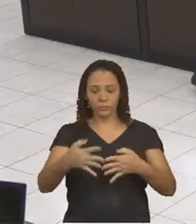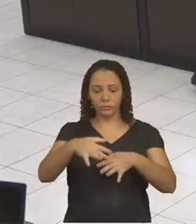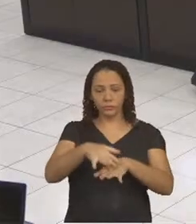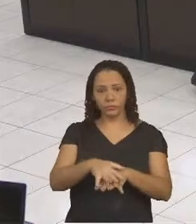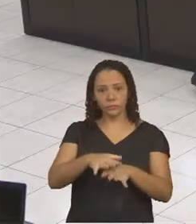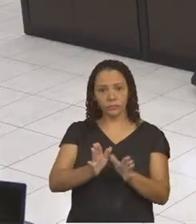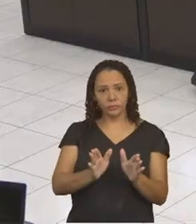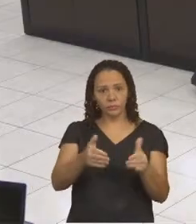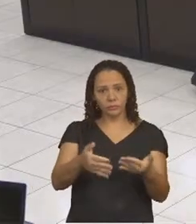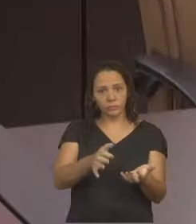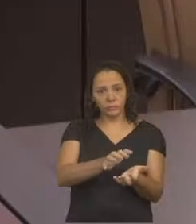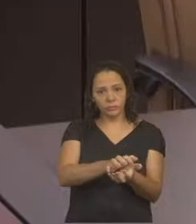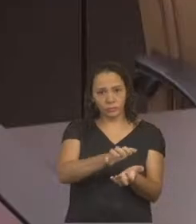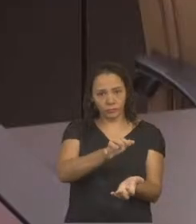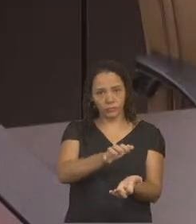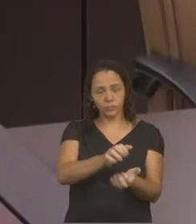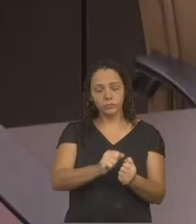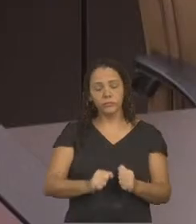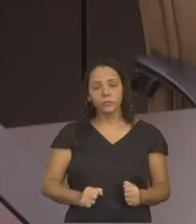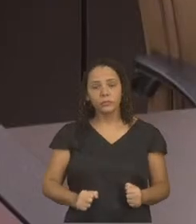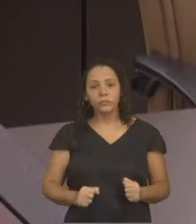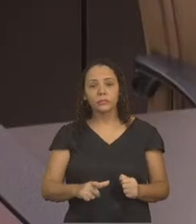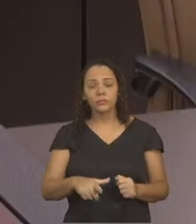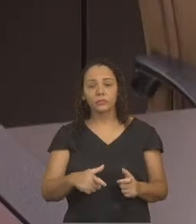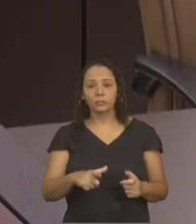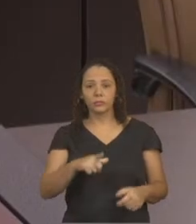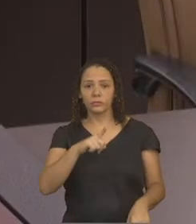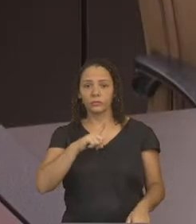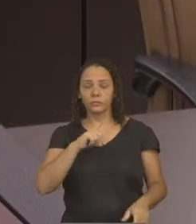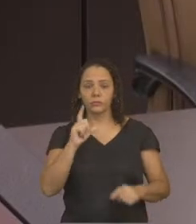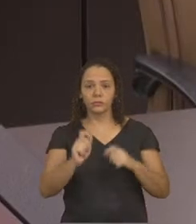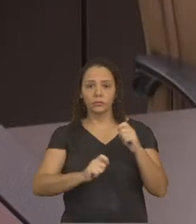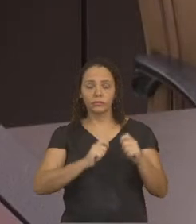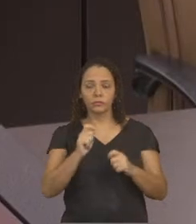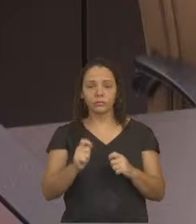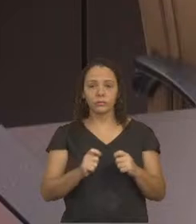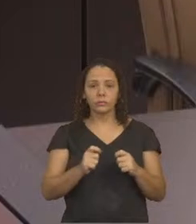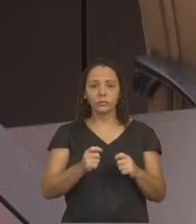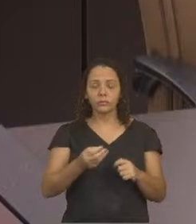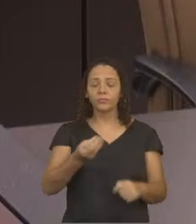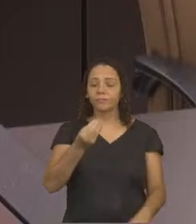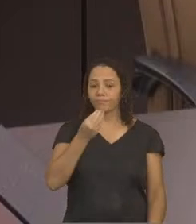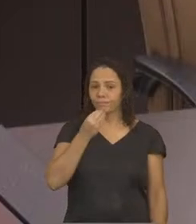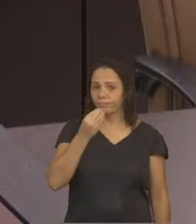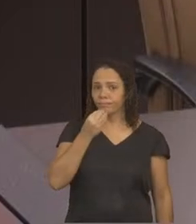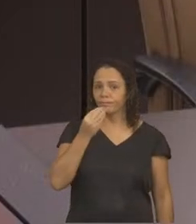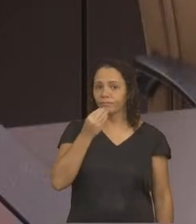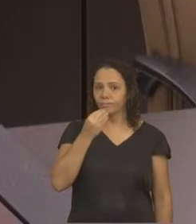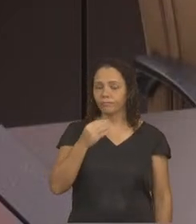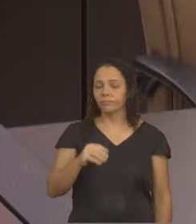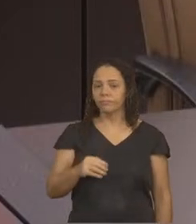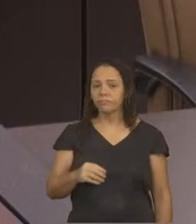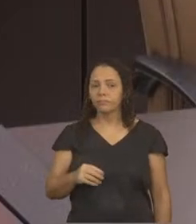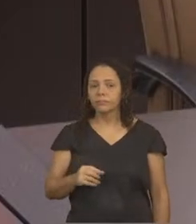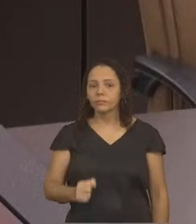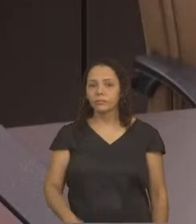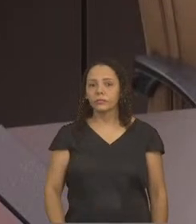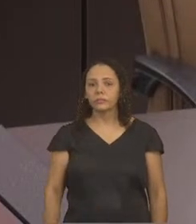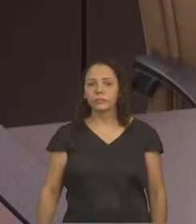o idoso e temos que buscar, sim, oportunidades